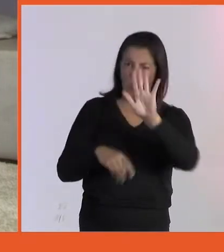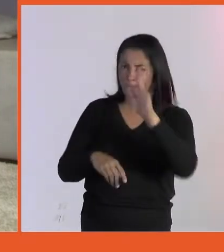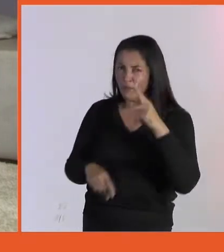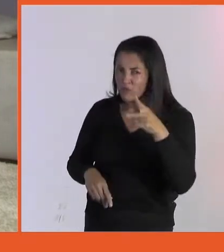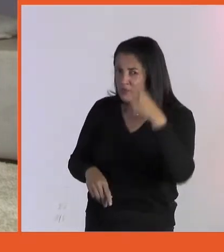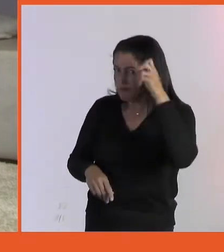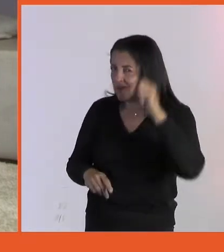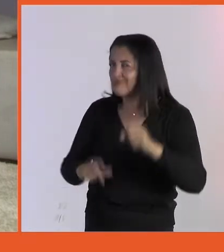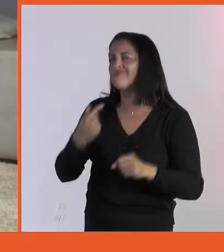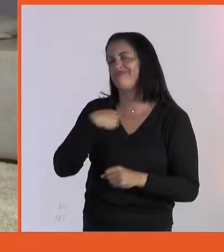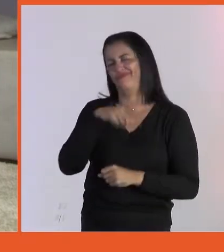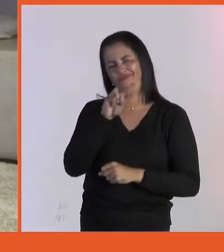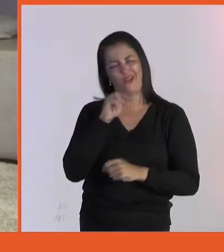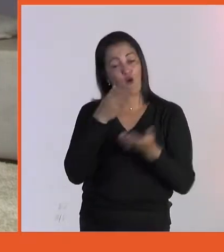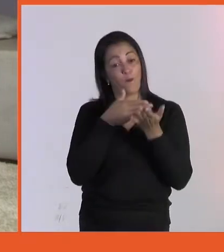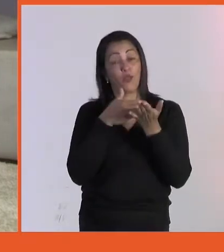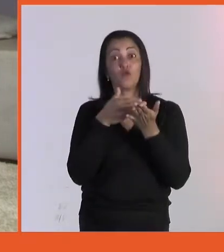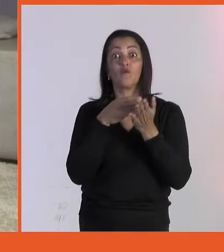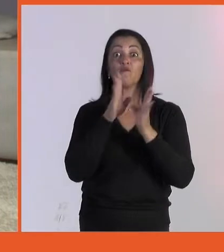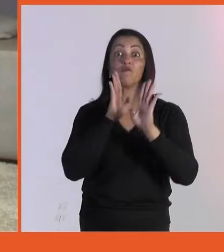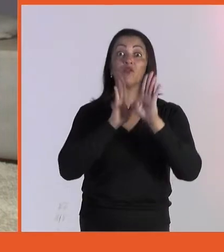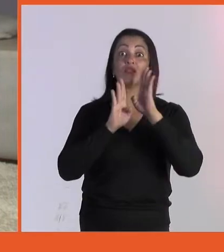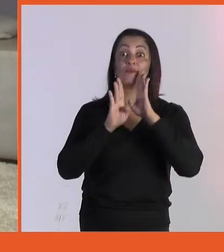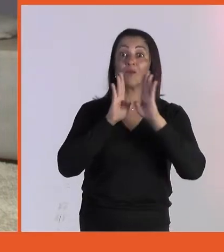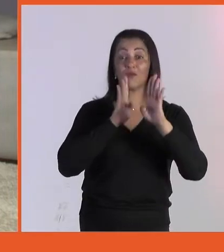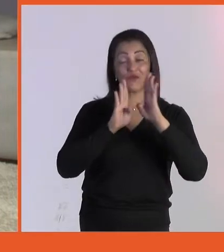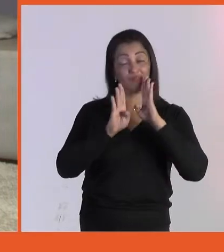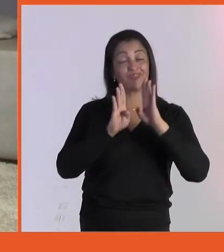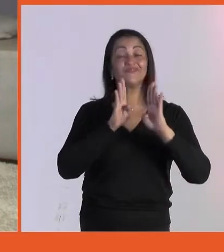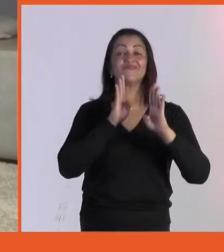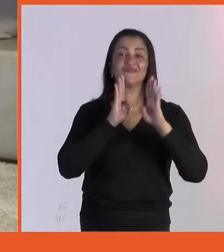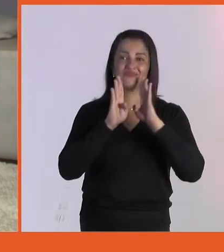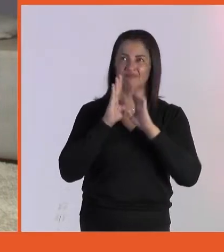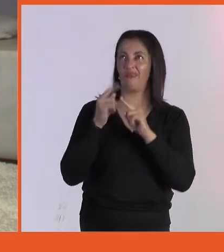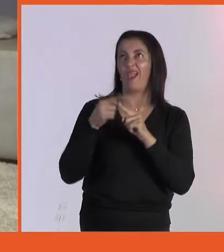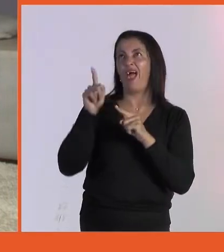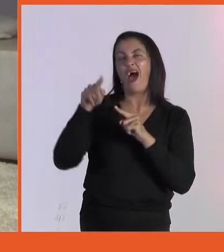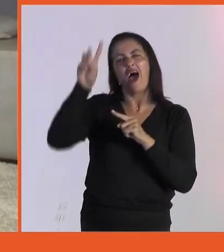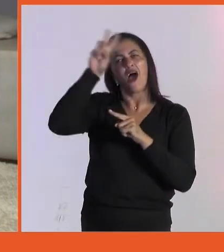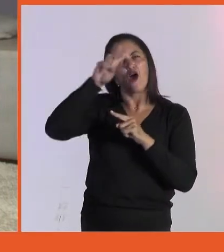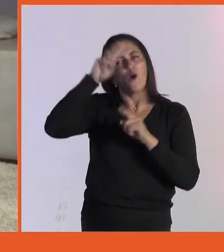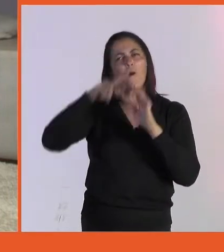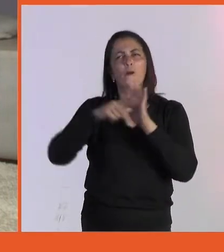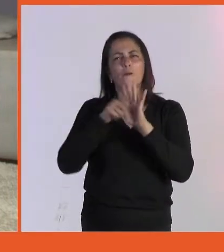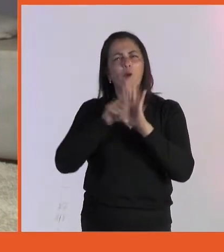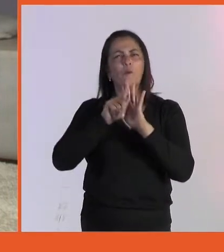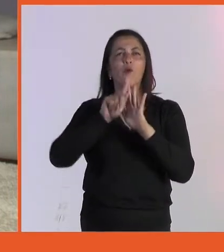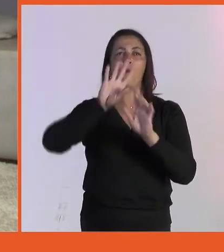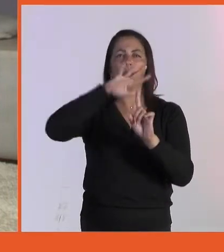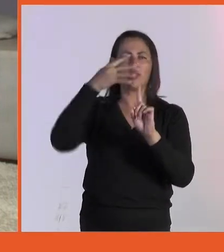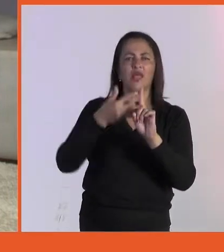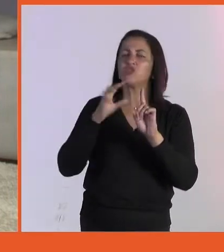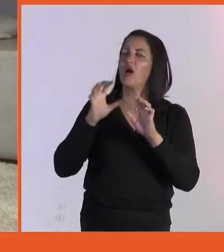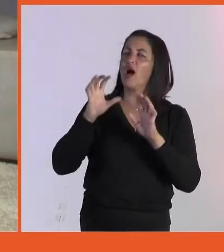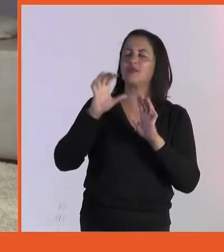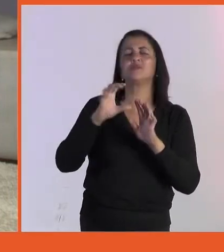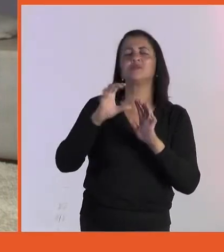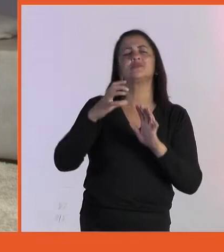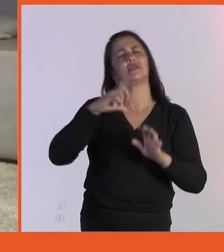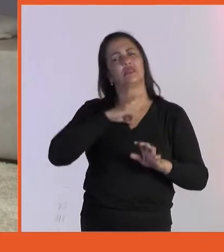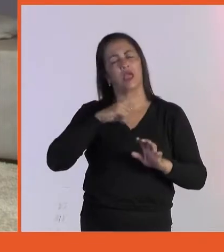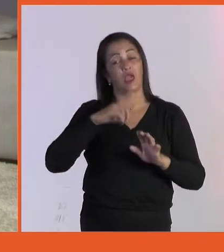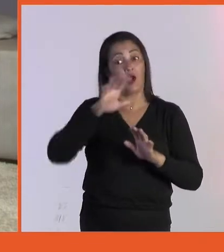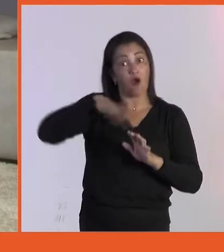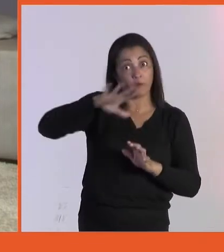né? A gente começou no Facebook... E lá a gente conseguiu uma grande comunidade através de compartilhamento de meme, que eu acho que